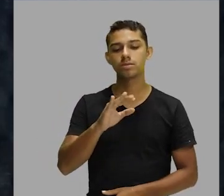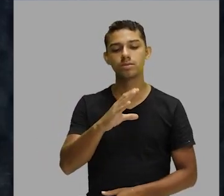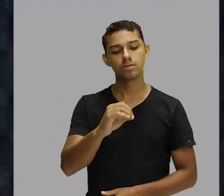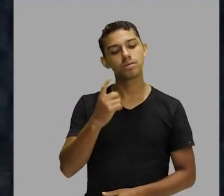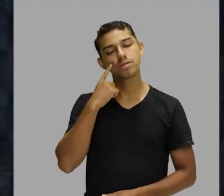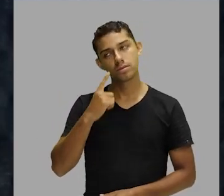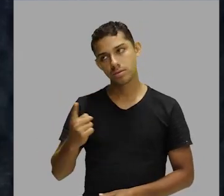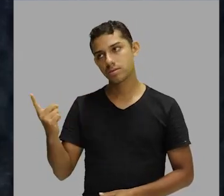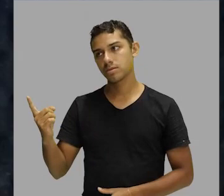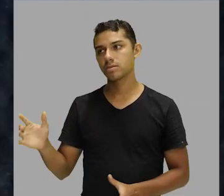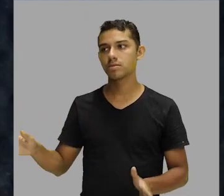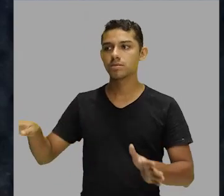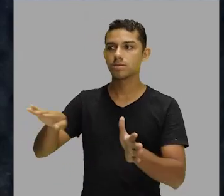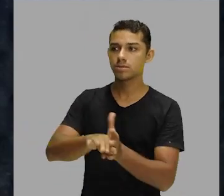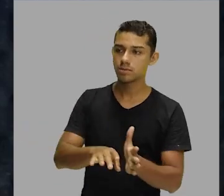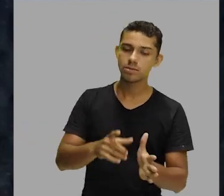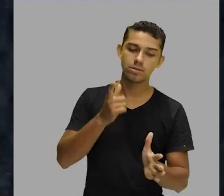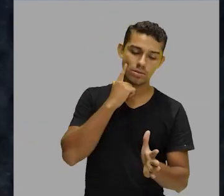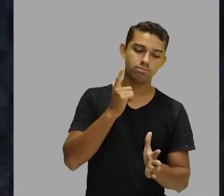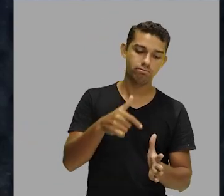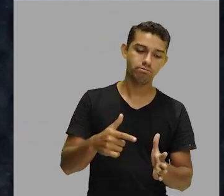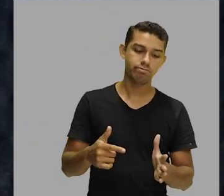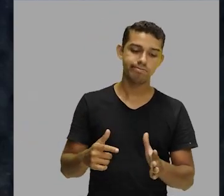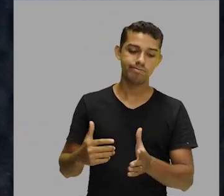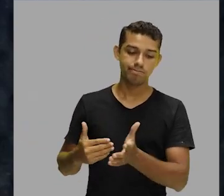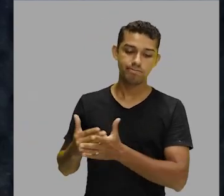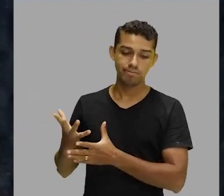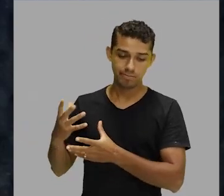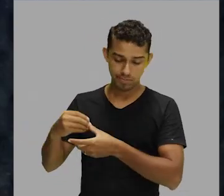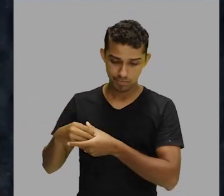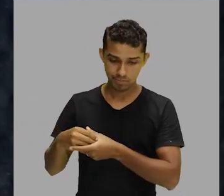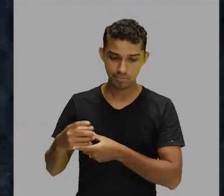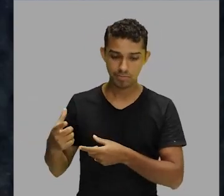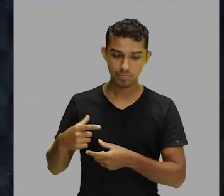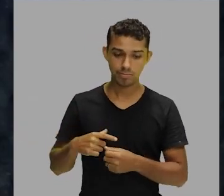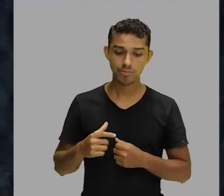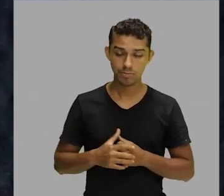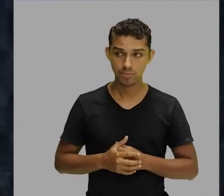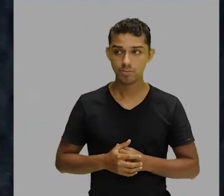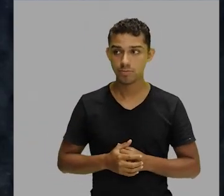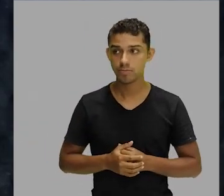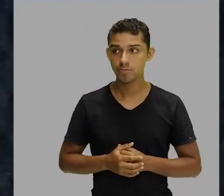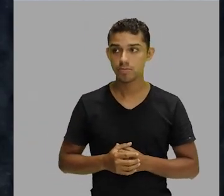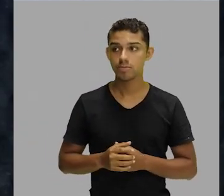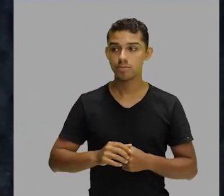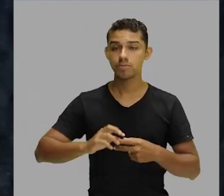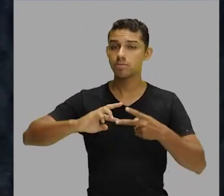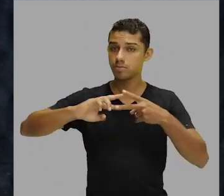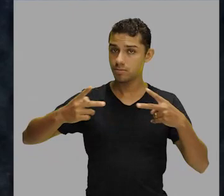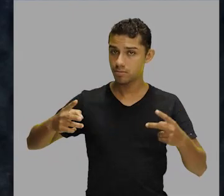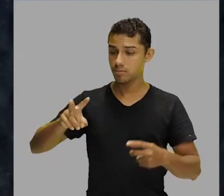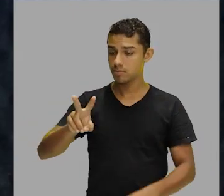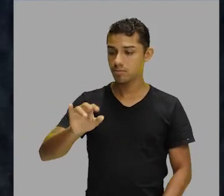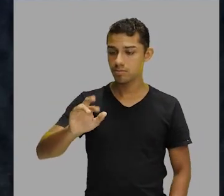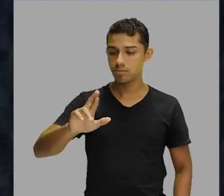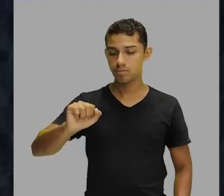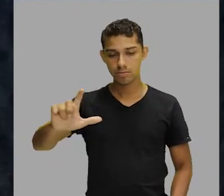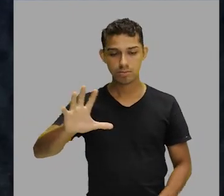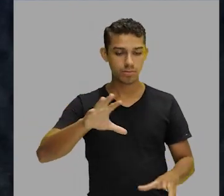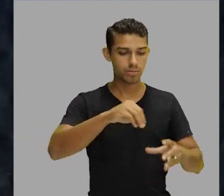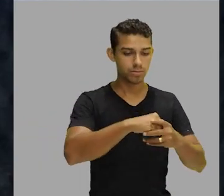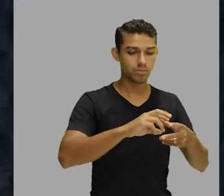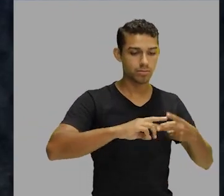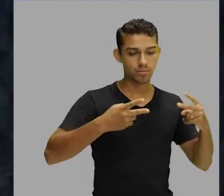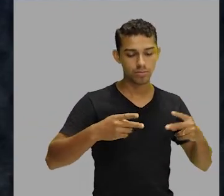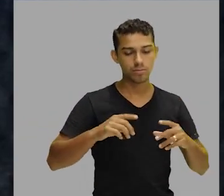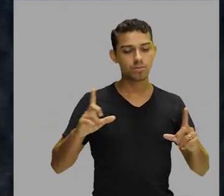aí, o DNA que estava lá no interior o DNA viral que estava no interior do DNA da bactéria,